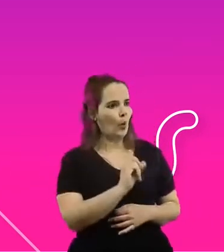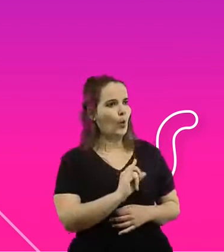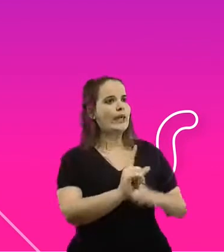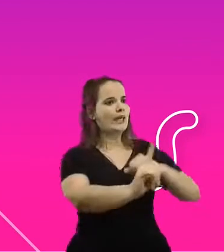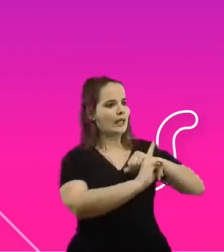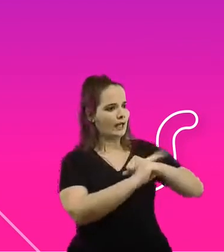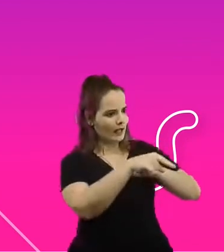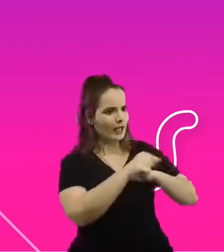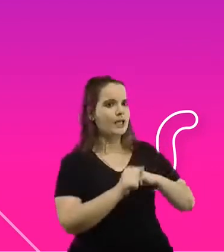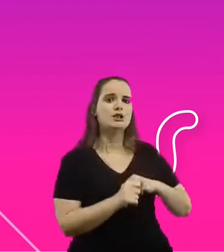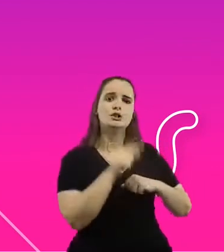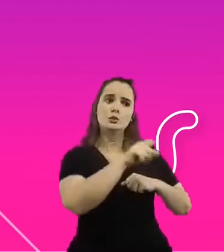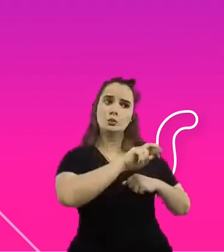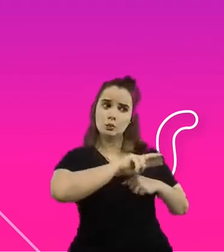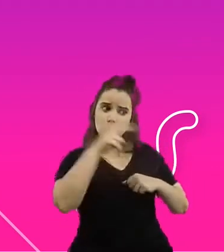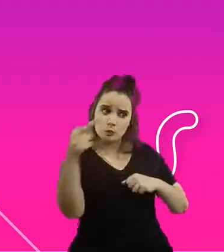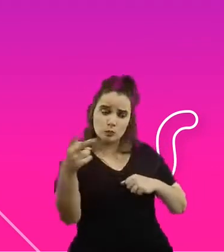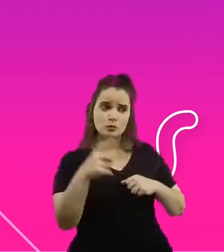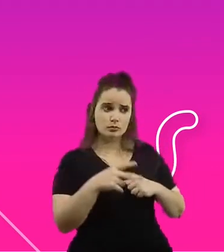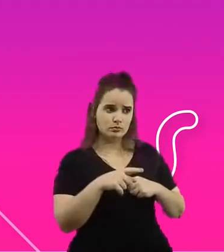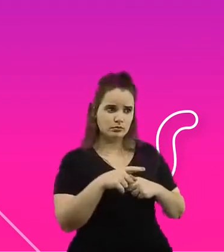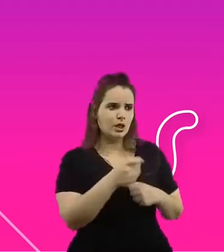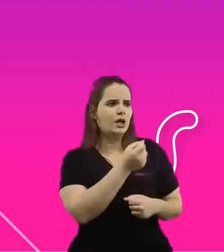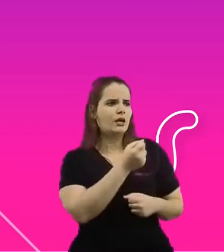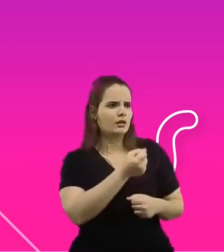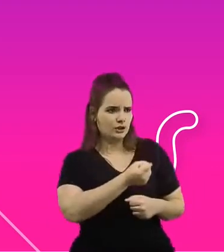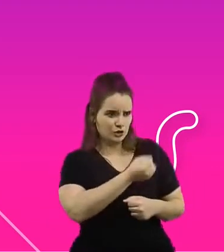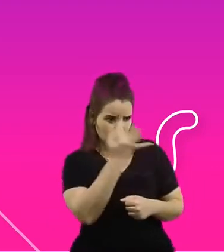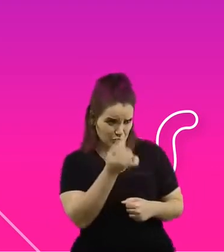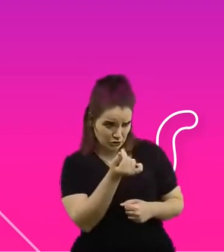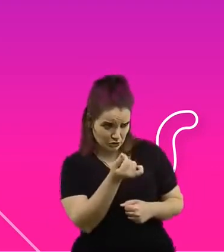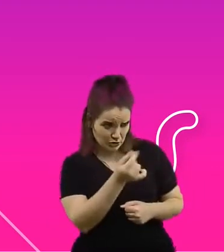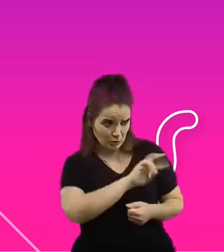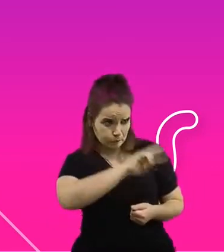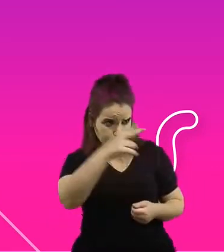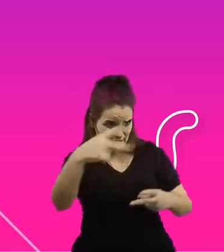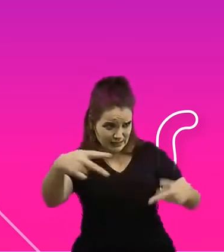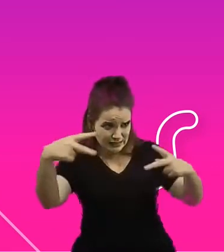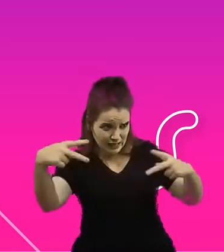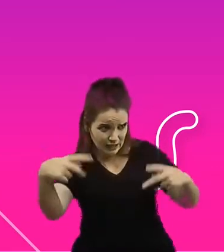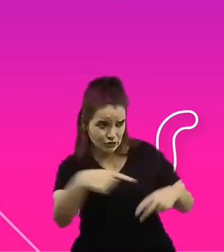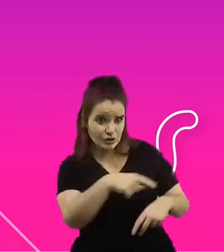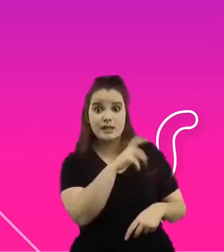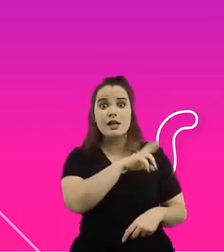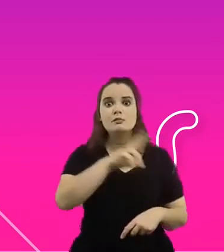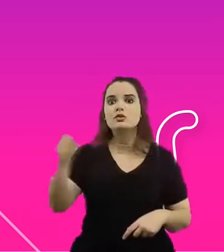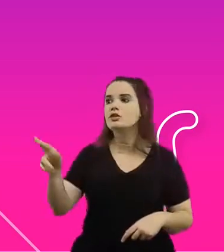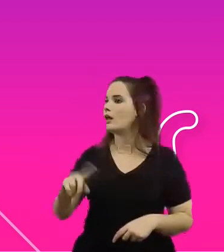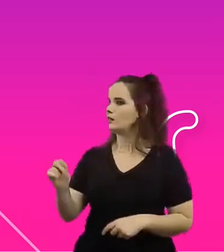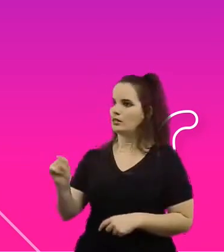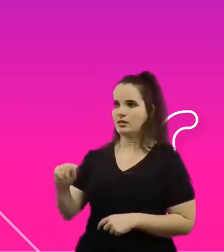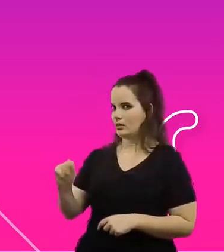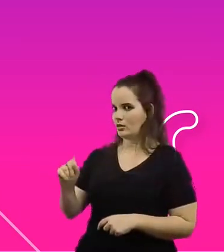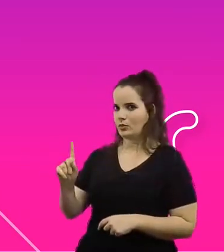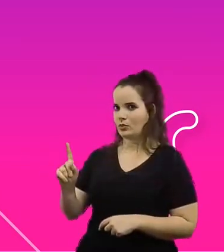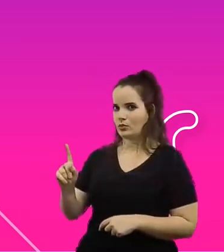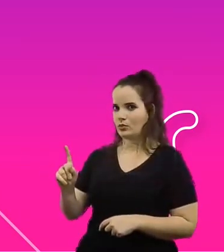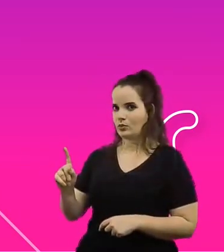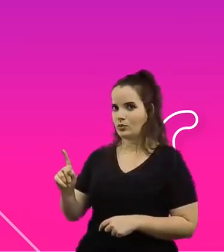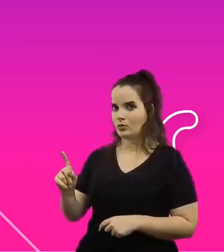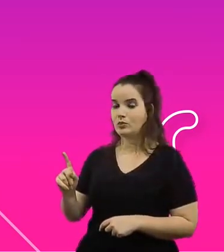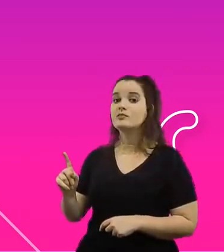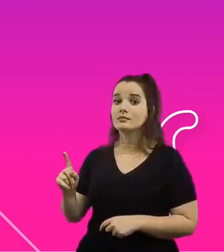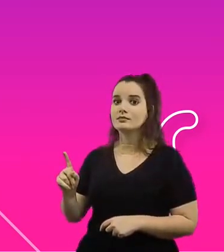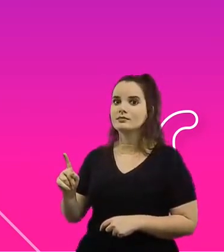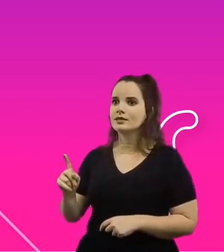no valor tal para tal site? E aí você respondia, não fiz. Aí já começava